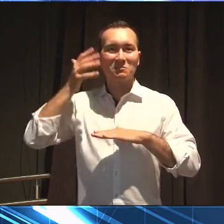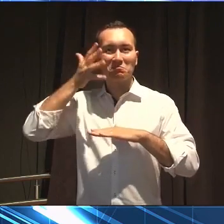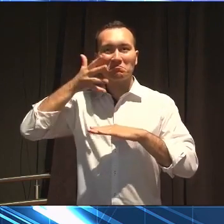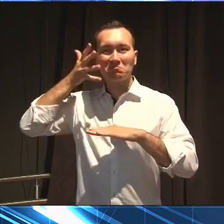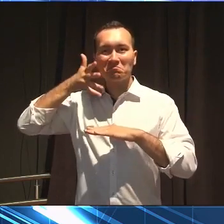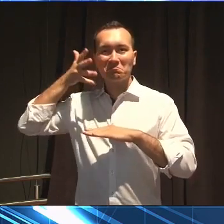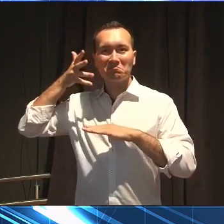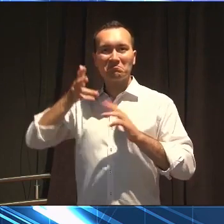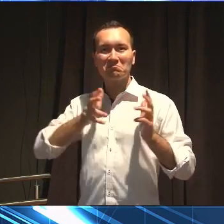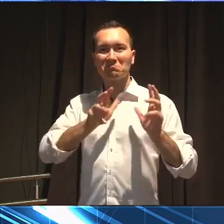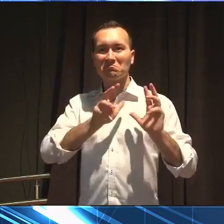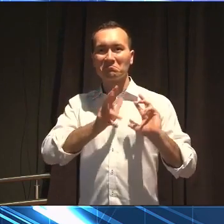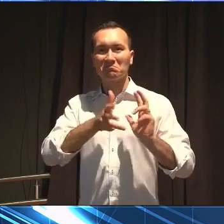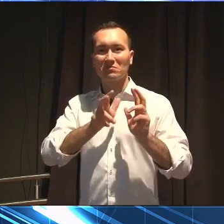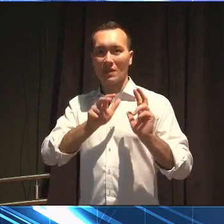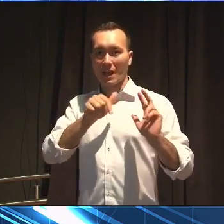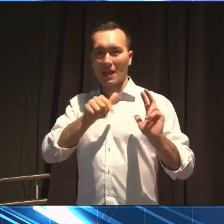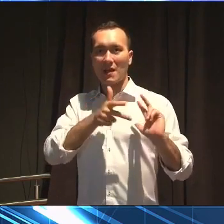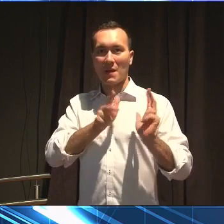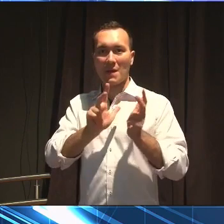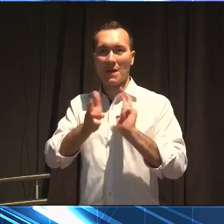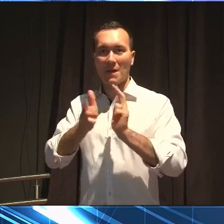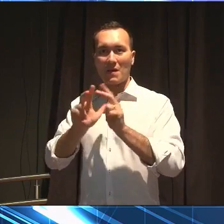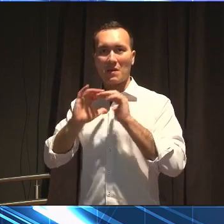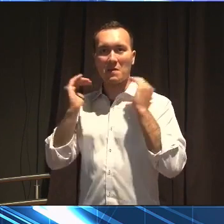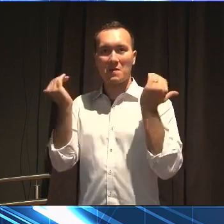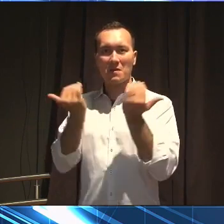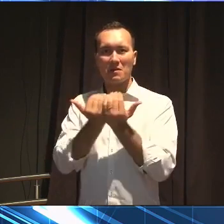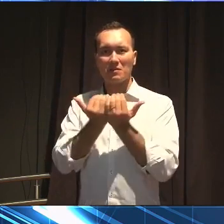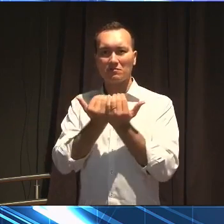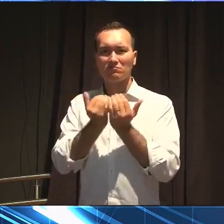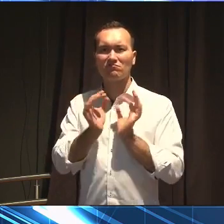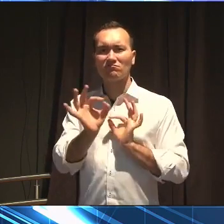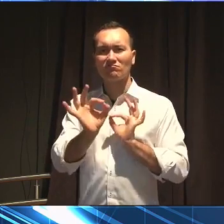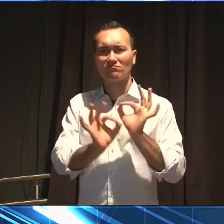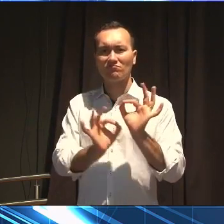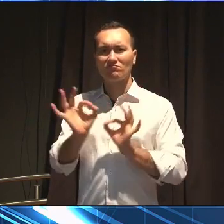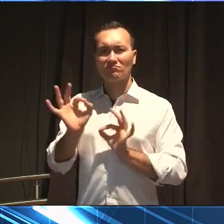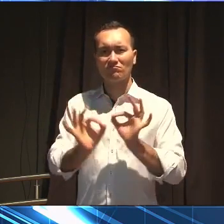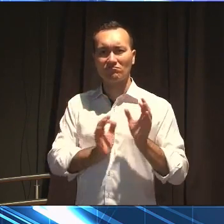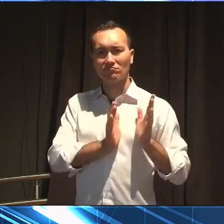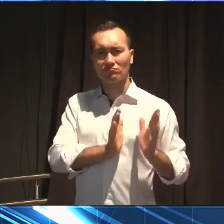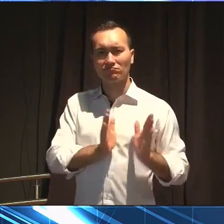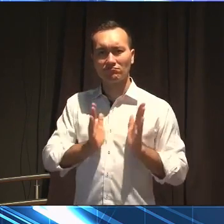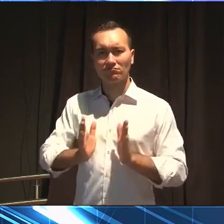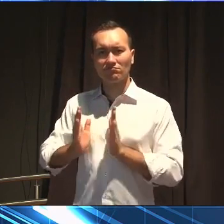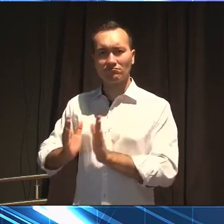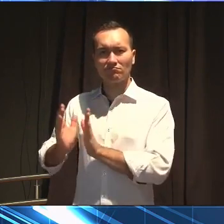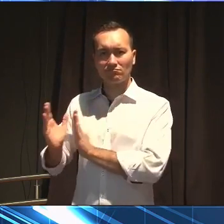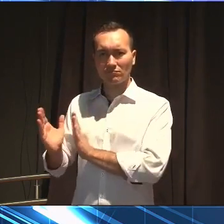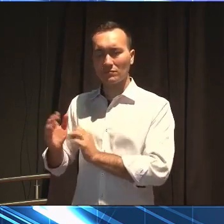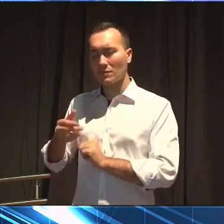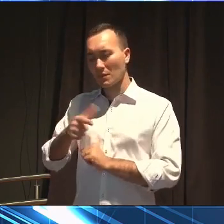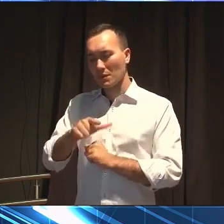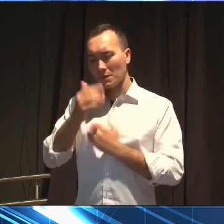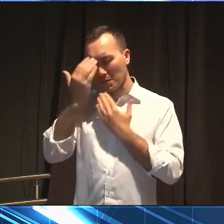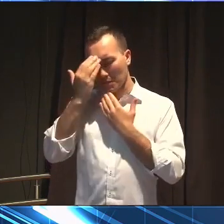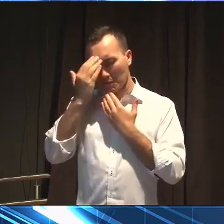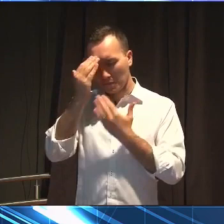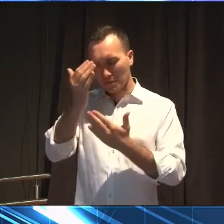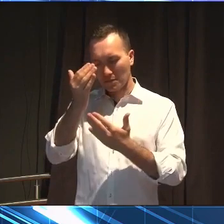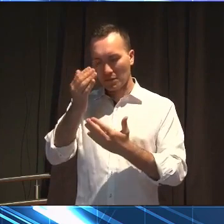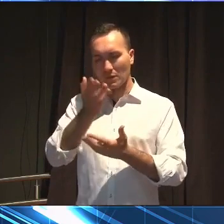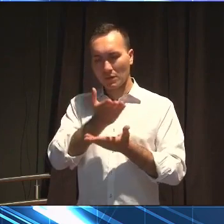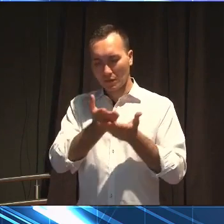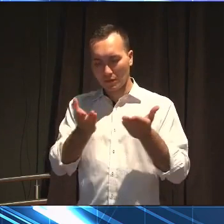que foi organizado aí pelo pessoal do TDC. Então, além de parabenizar este evento, eu quero agradecer a oportunidade de poder falar